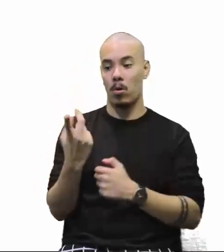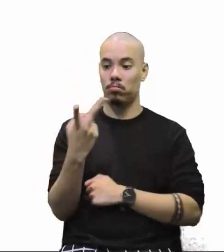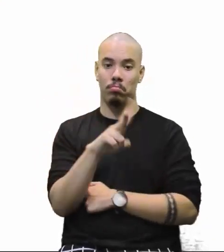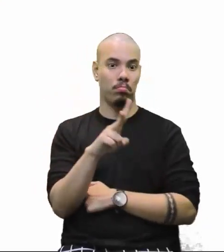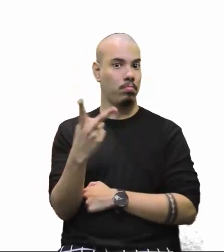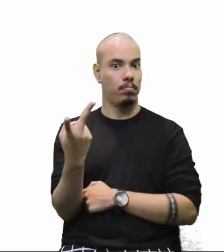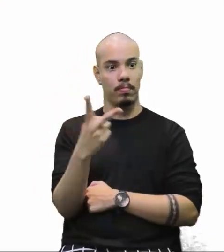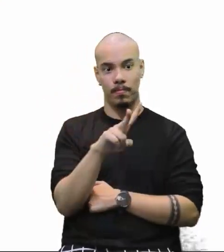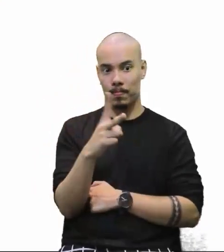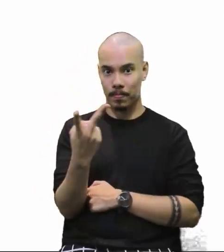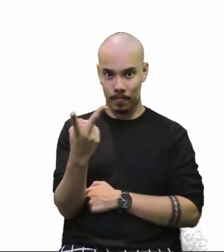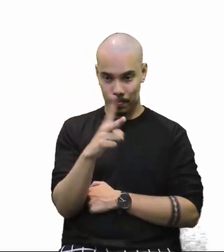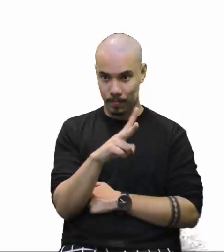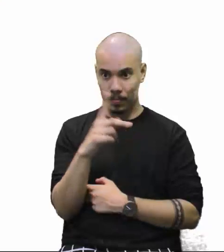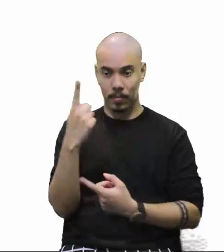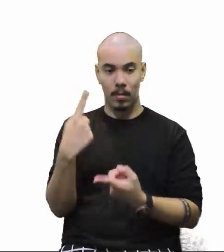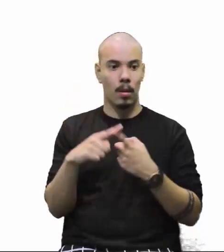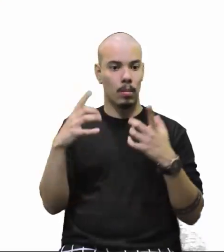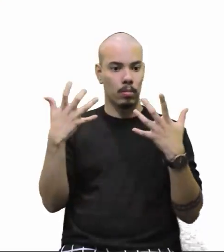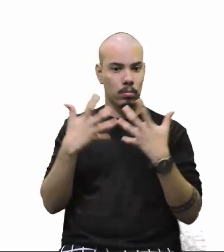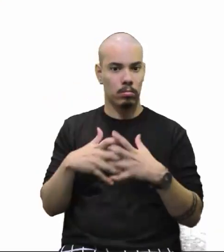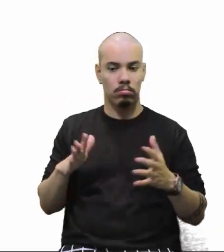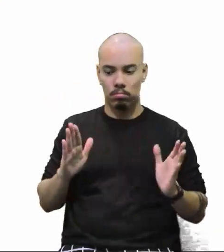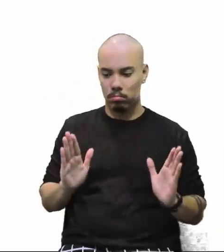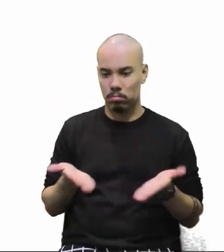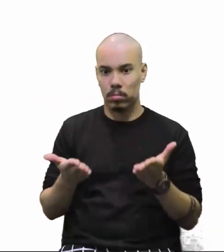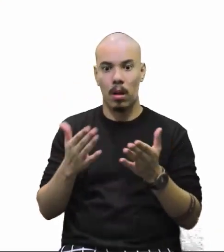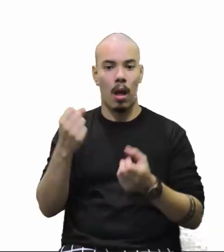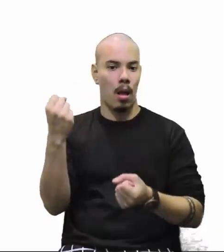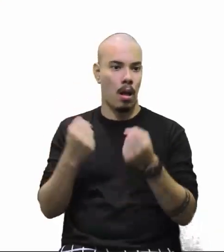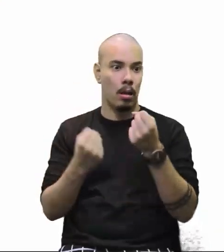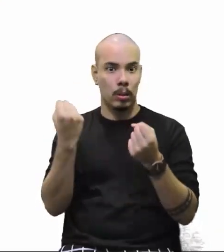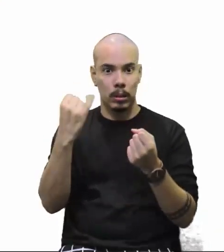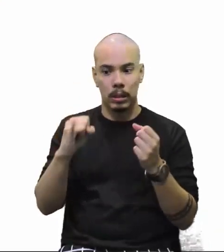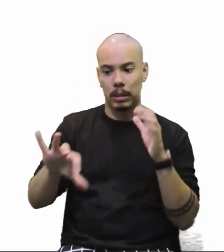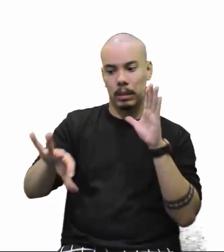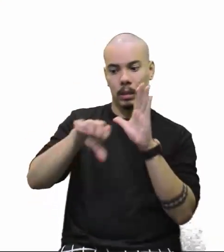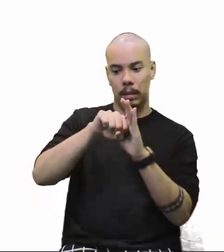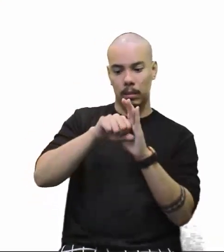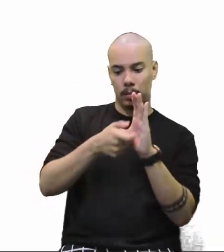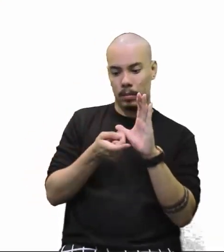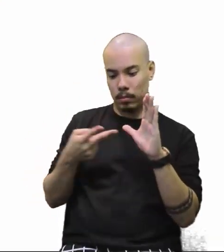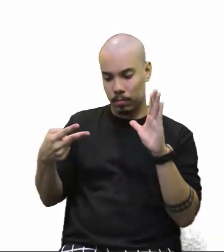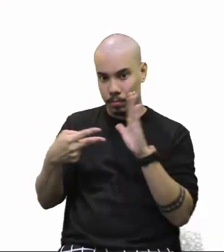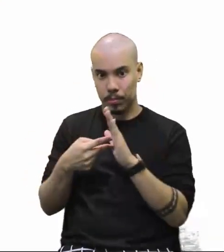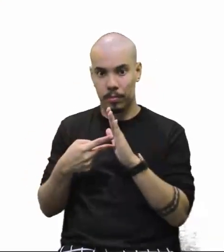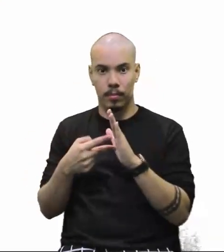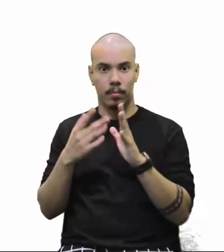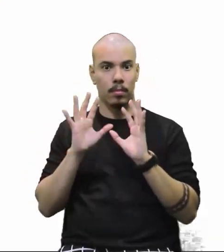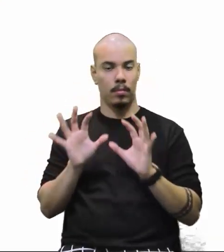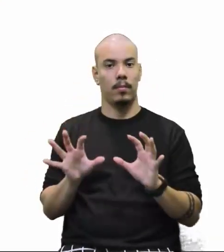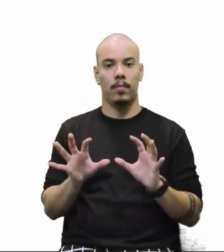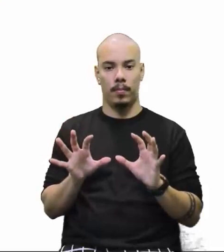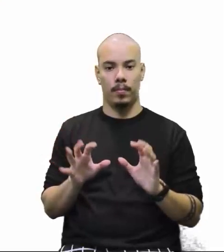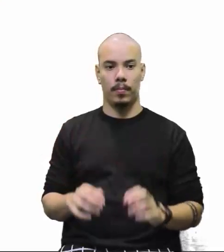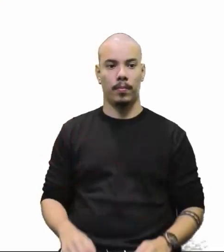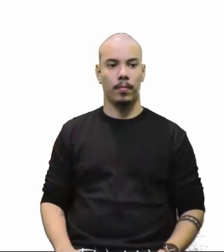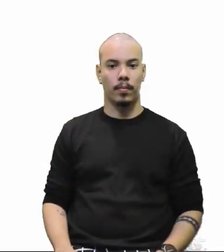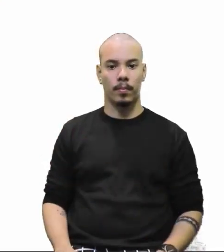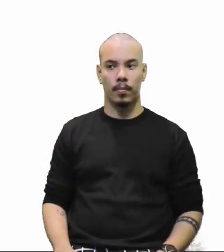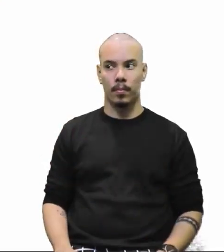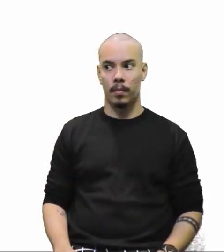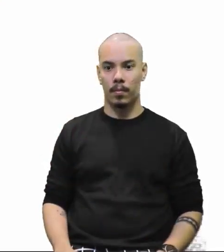receptor. Isso. Quando está funcionando o carro, ela é o gerador. Quando ela recebe para carregar, ela é um receptor. Então, aí,